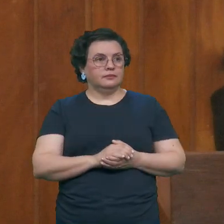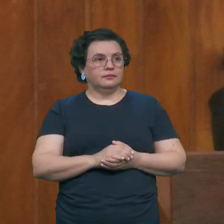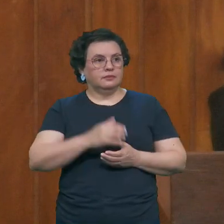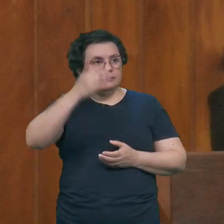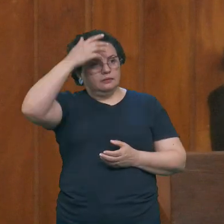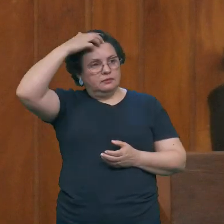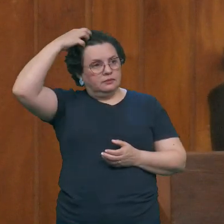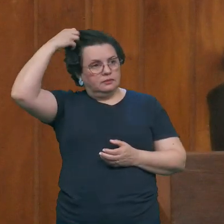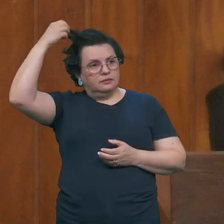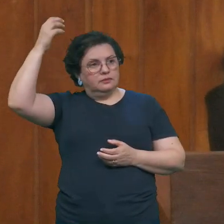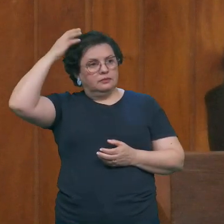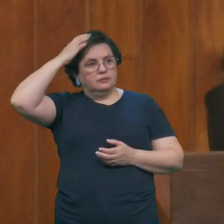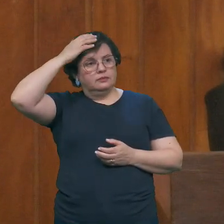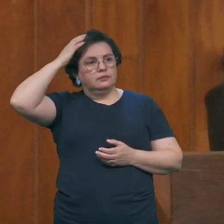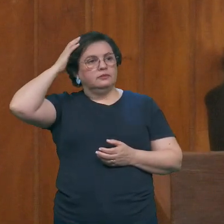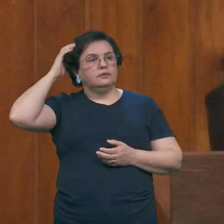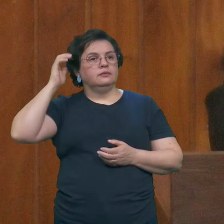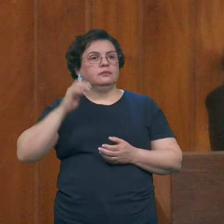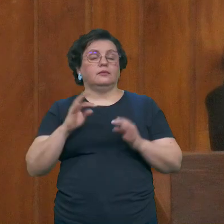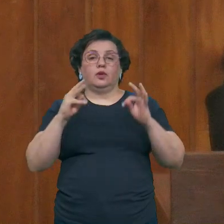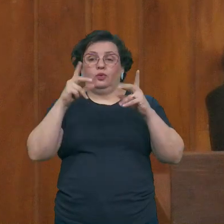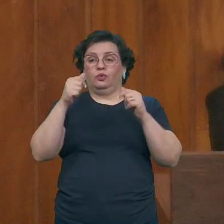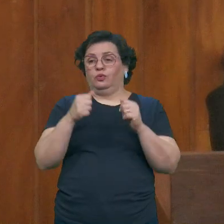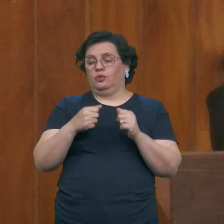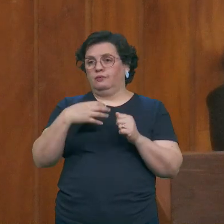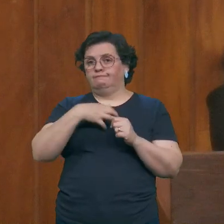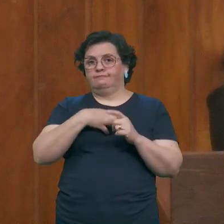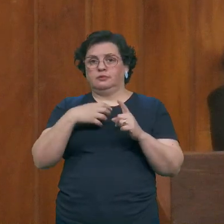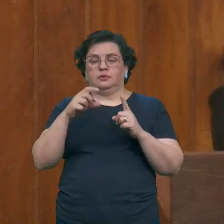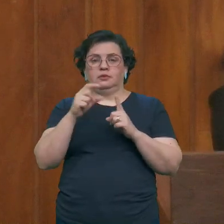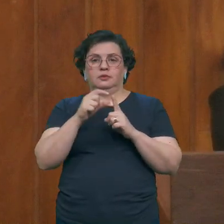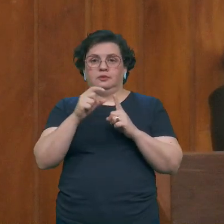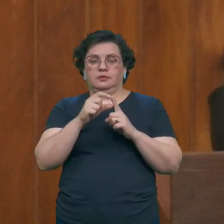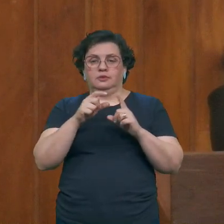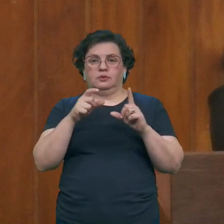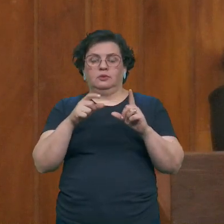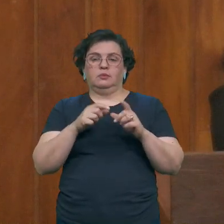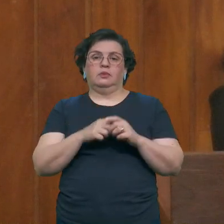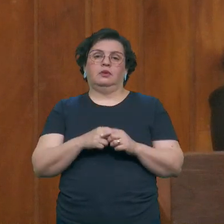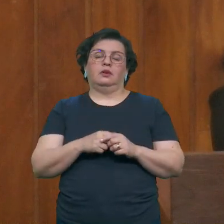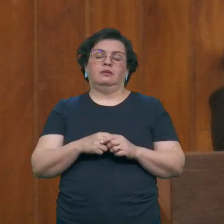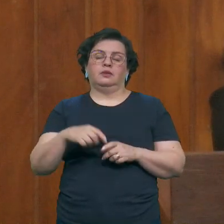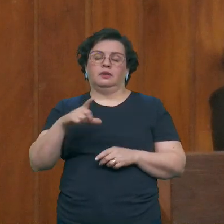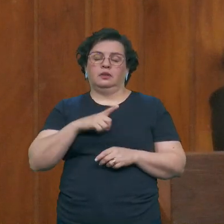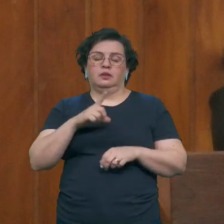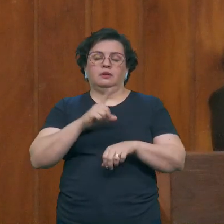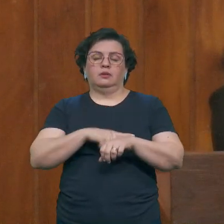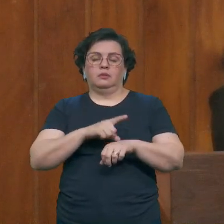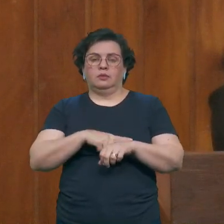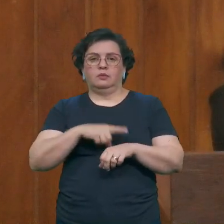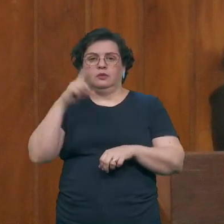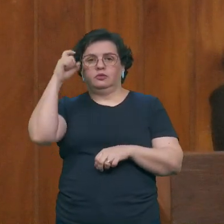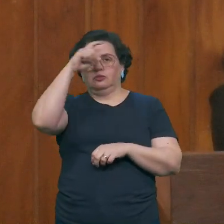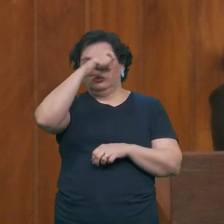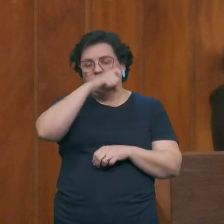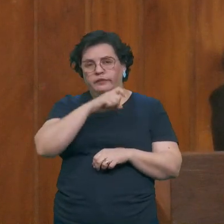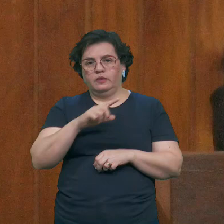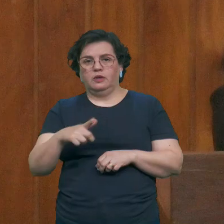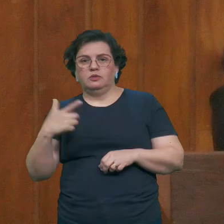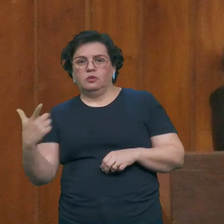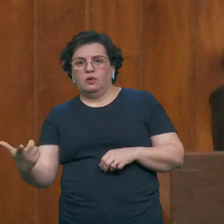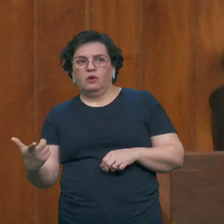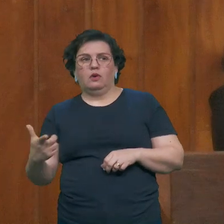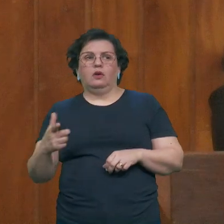em todos os sentidos da palavra, aquela que passa momentos difíceis, aquela que deixa um exemplo de passar momentos